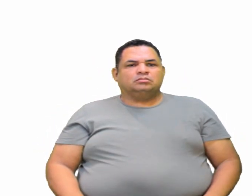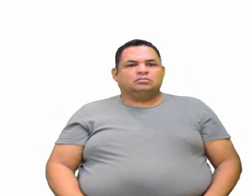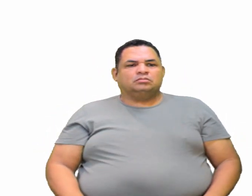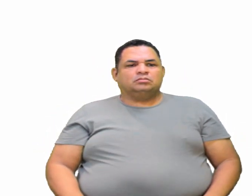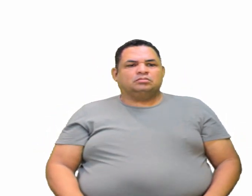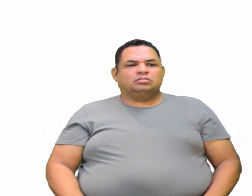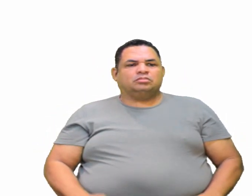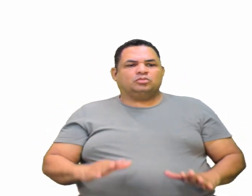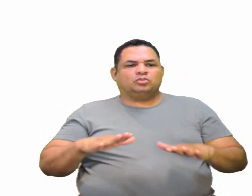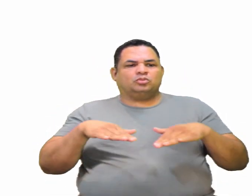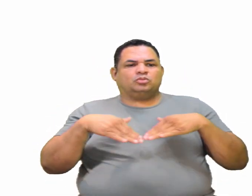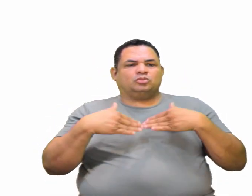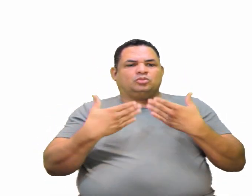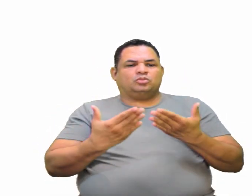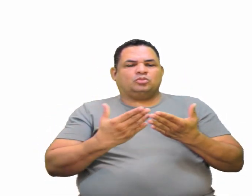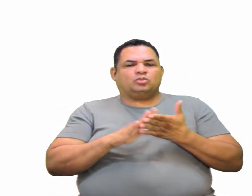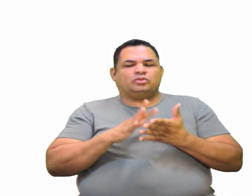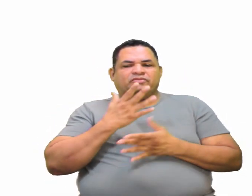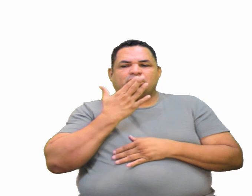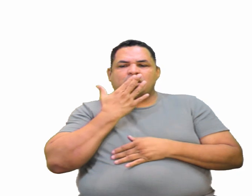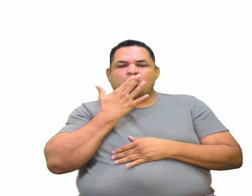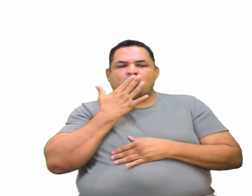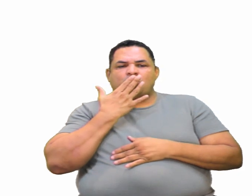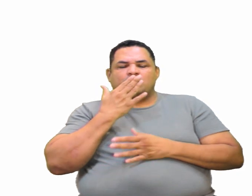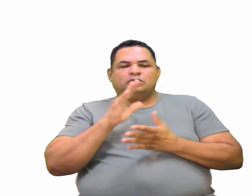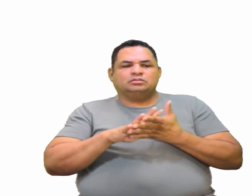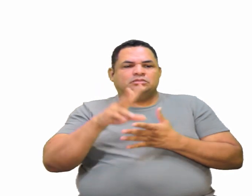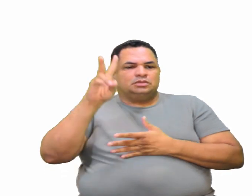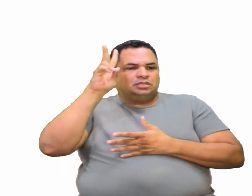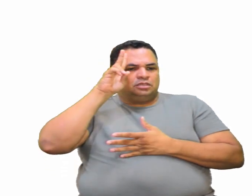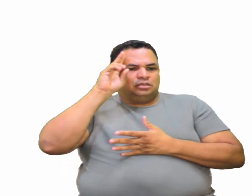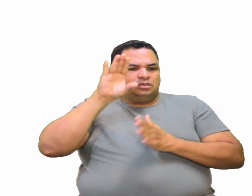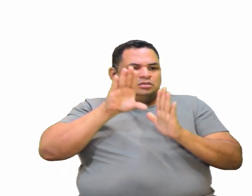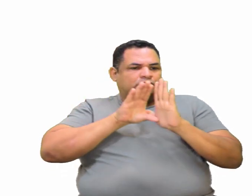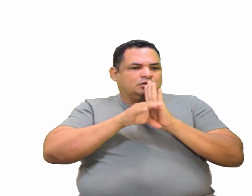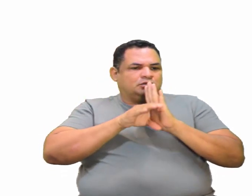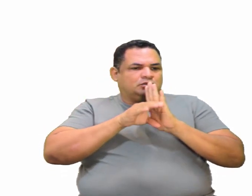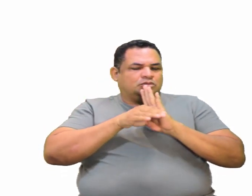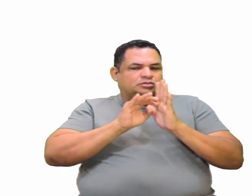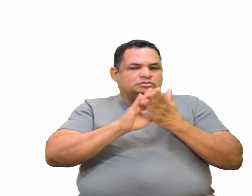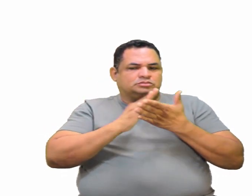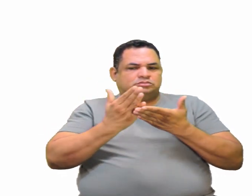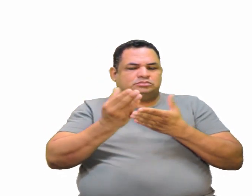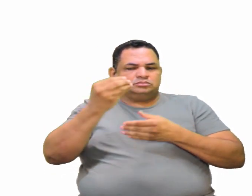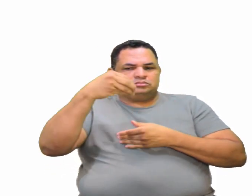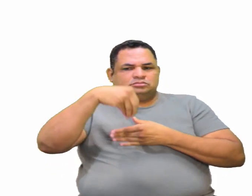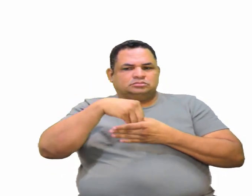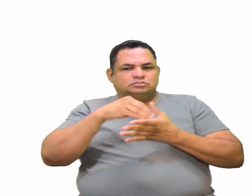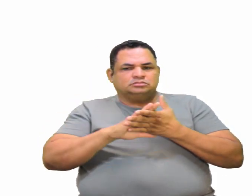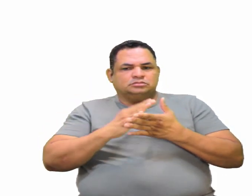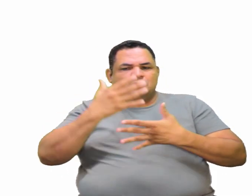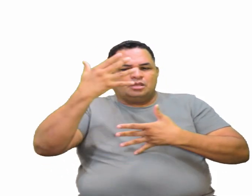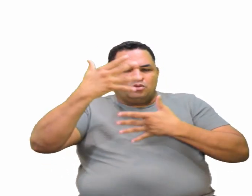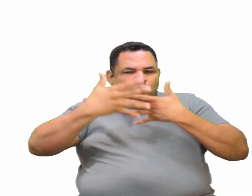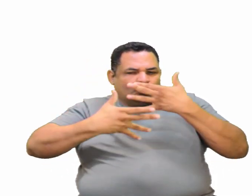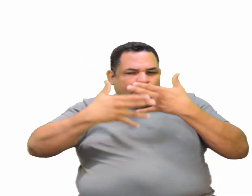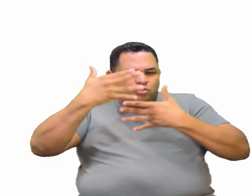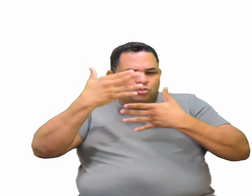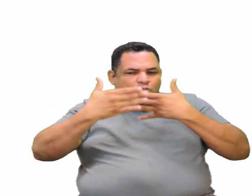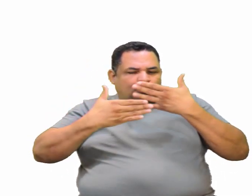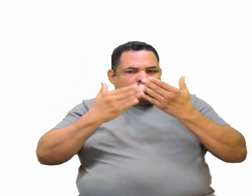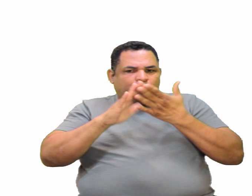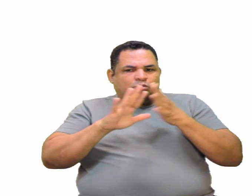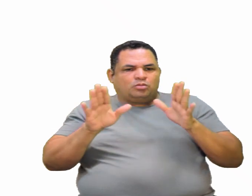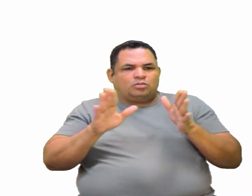Camuflagem. E quando ele fala aí da cor, lembra do conceito da camuflagem? Que dentro do conceito da camuflagem a gente tem